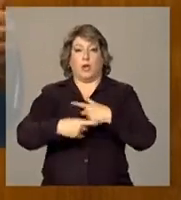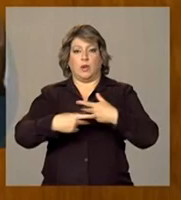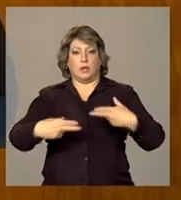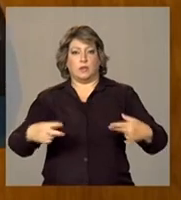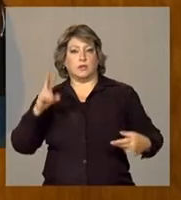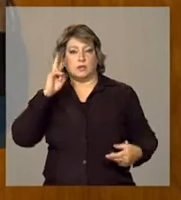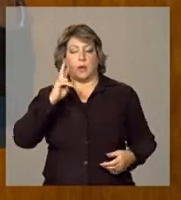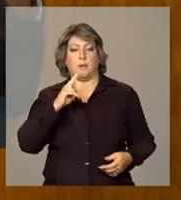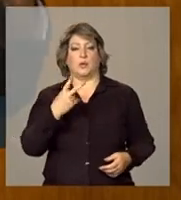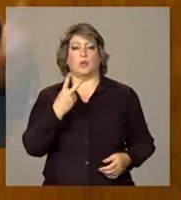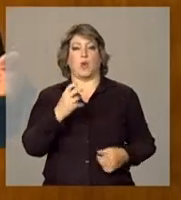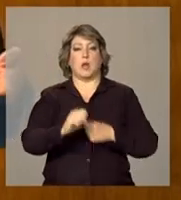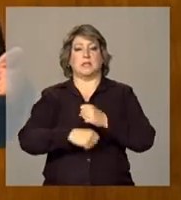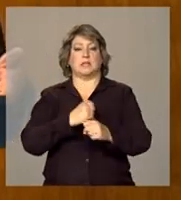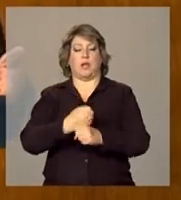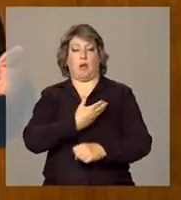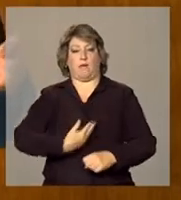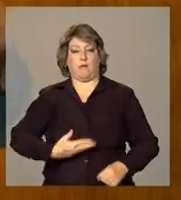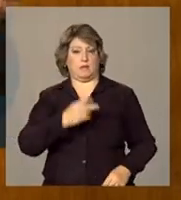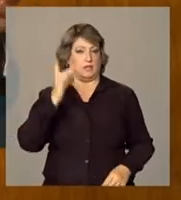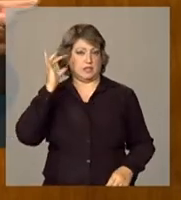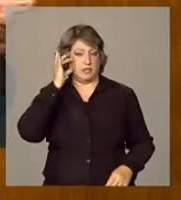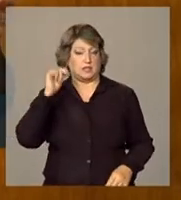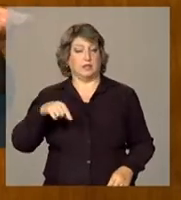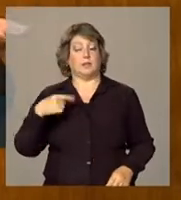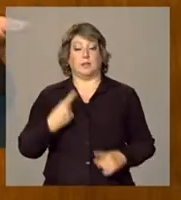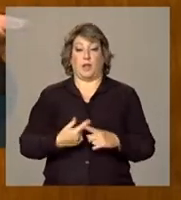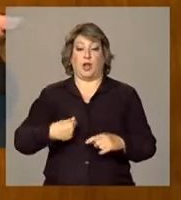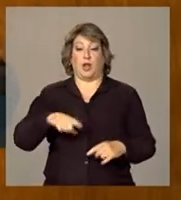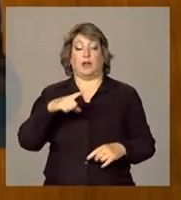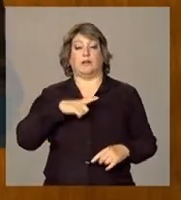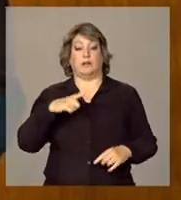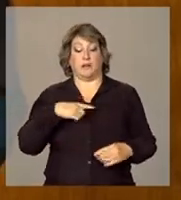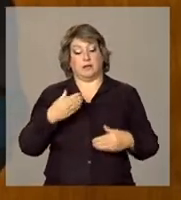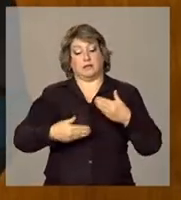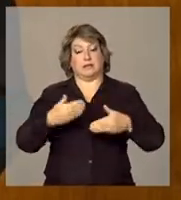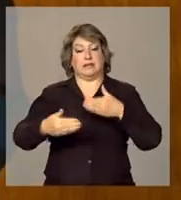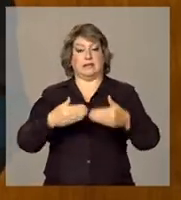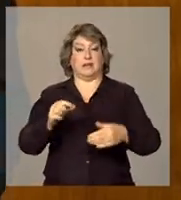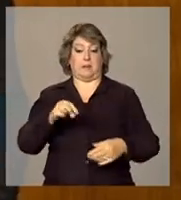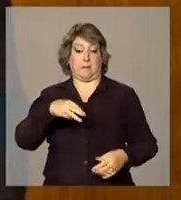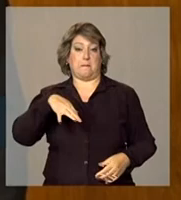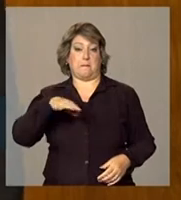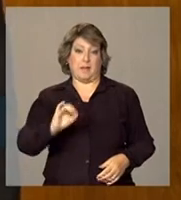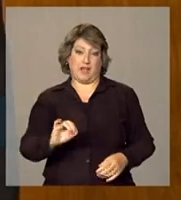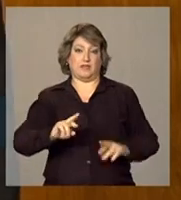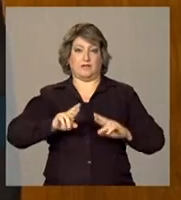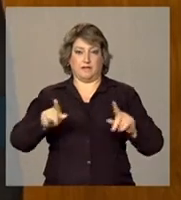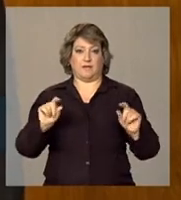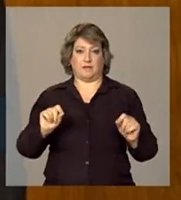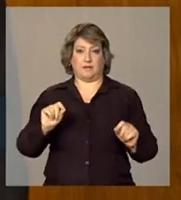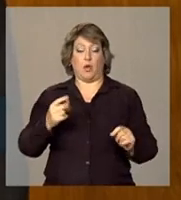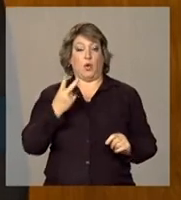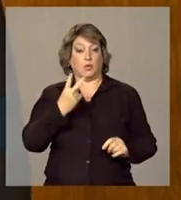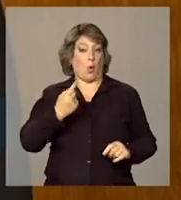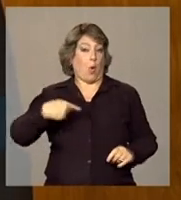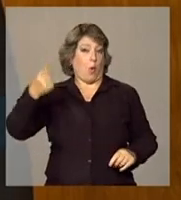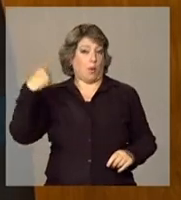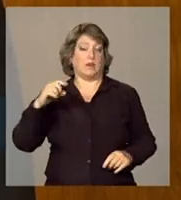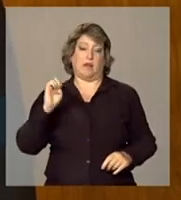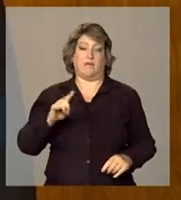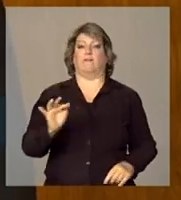de governo Dilma ainda que a gente está no estágio de calendário muito diferente que é Maio os outros dois porém fevereiro